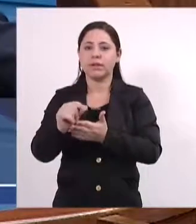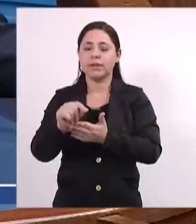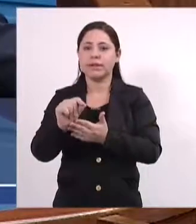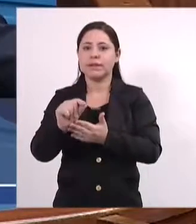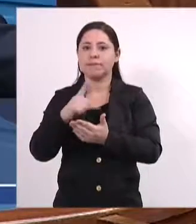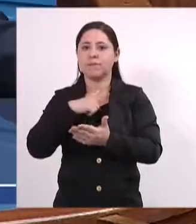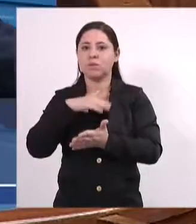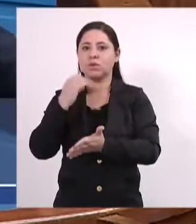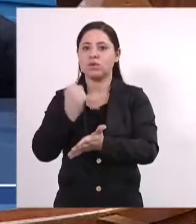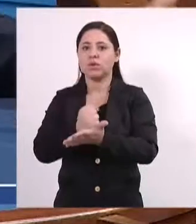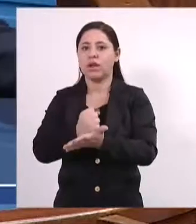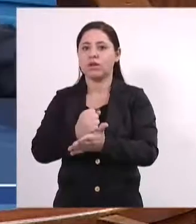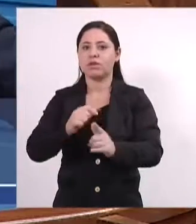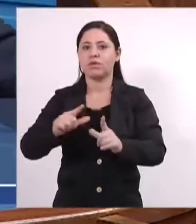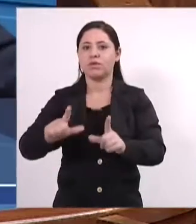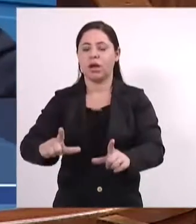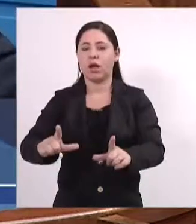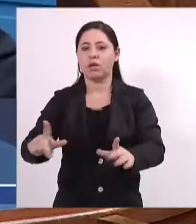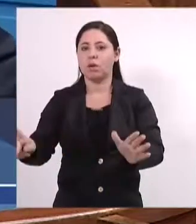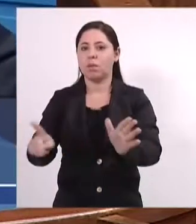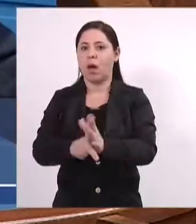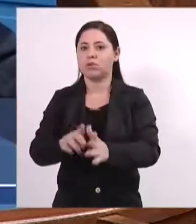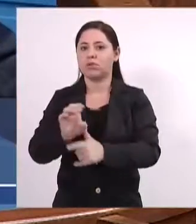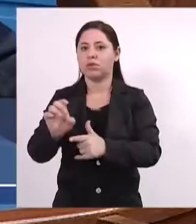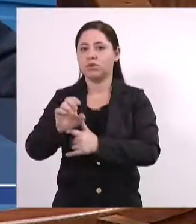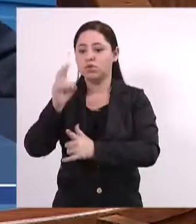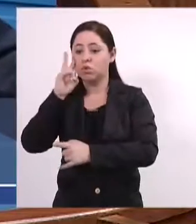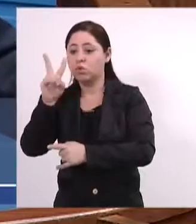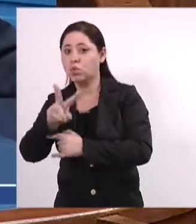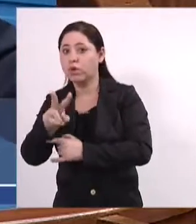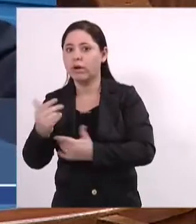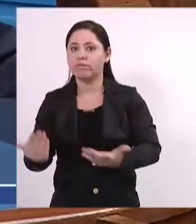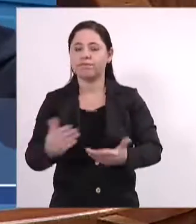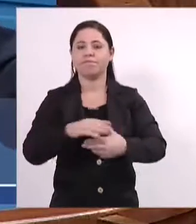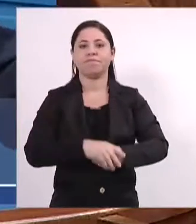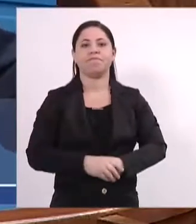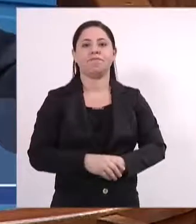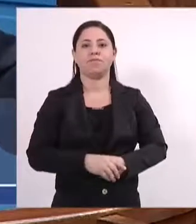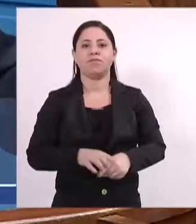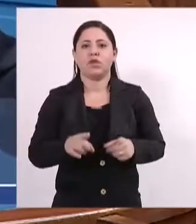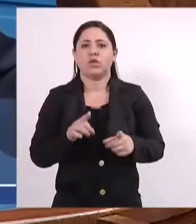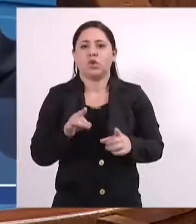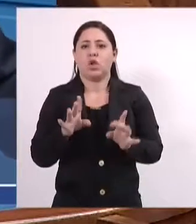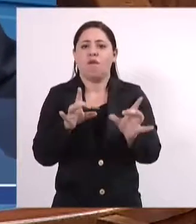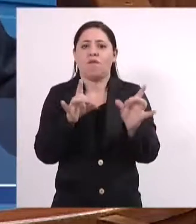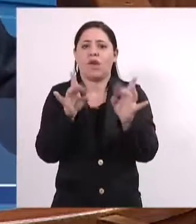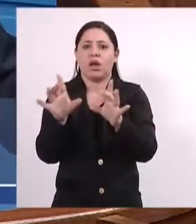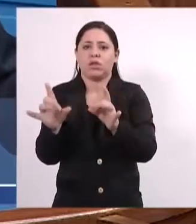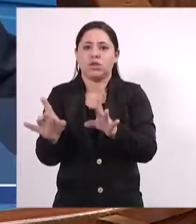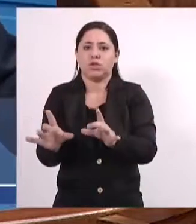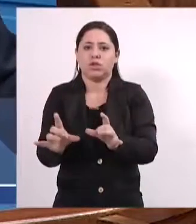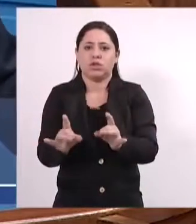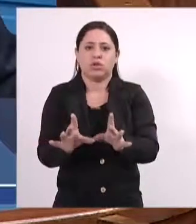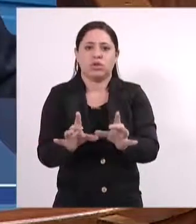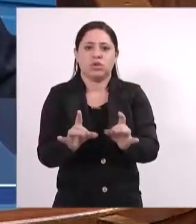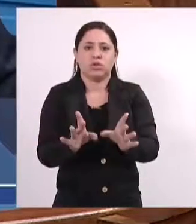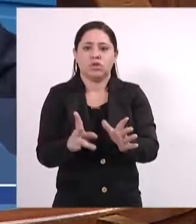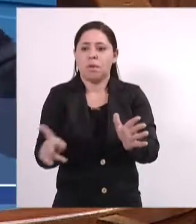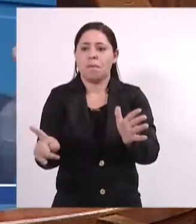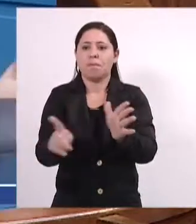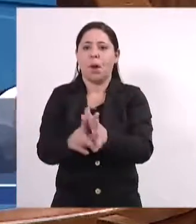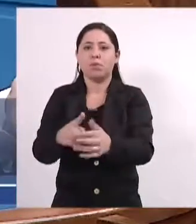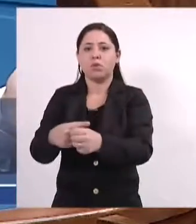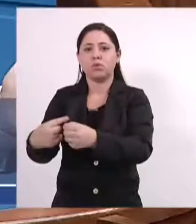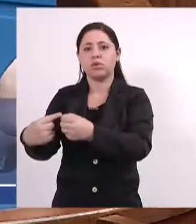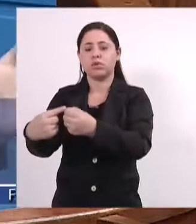o certificado e ter a inspeção estadual. E ele só comercializa ali no seu